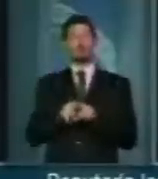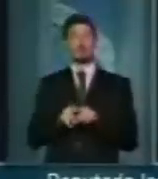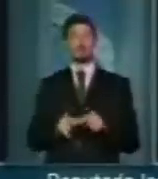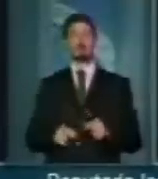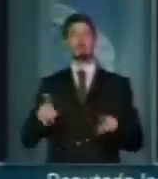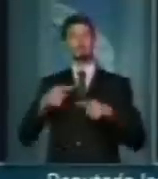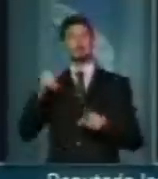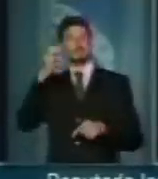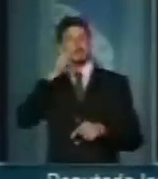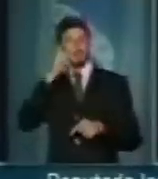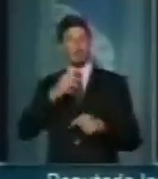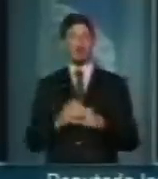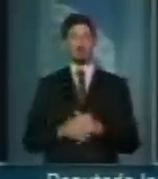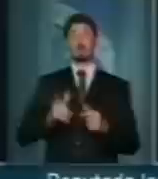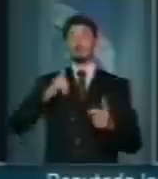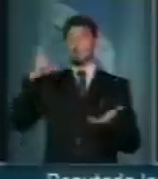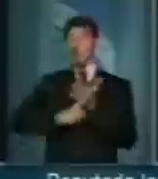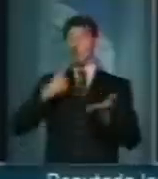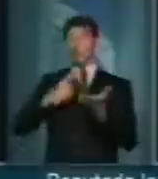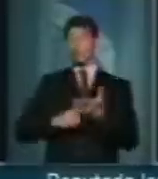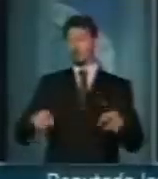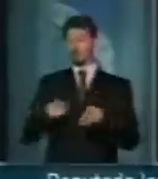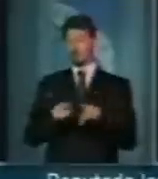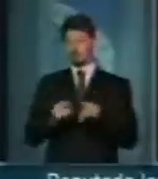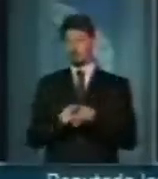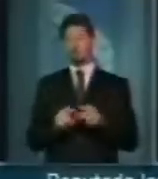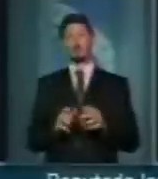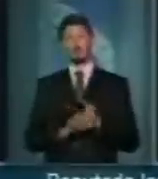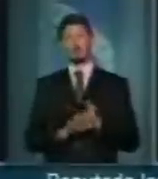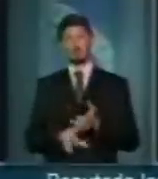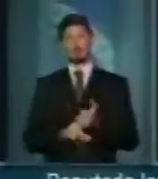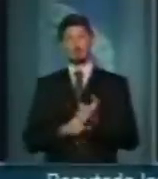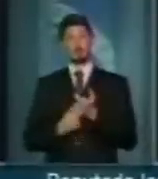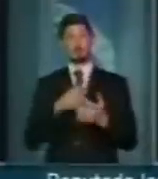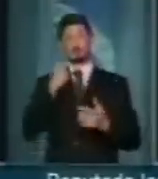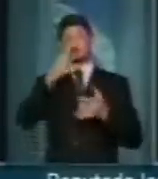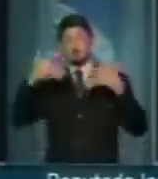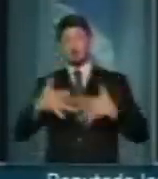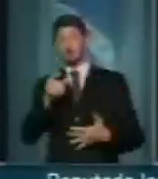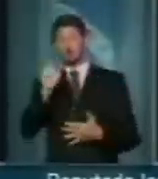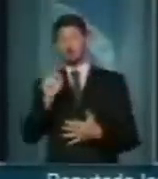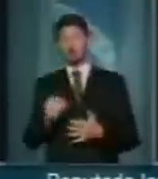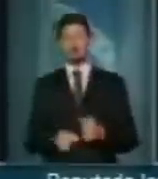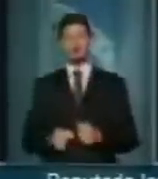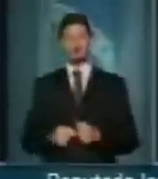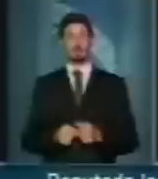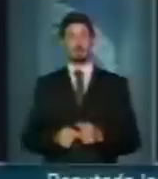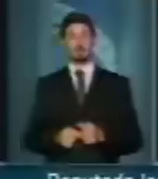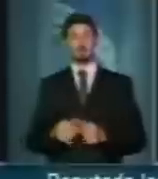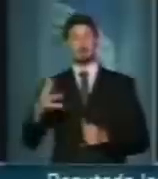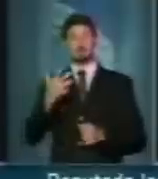aspecto aqui que foi um acordo feito com Manaus, que foi dizer, salvo na etapa